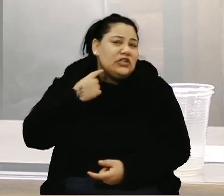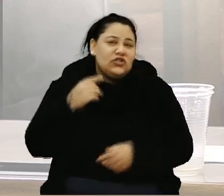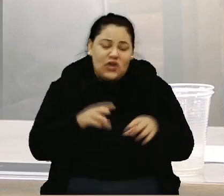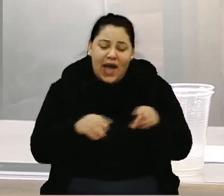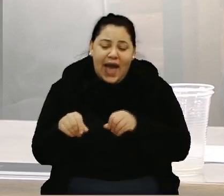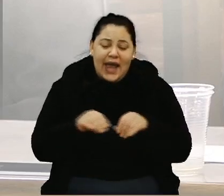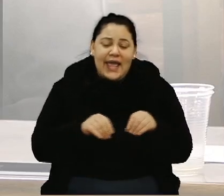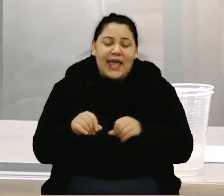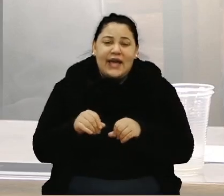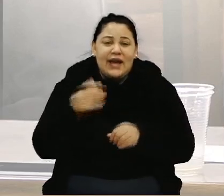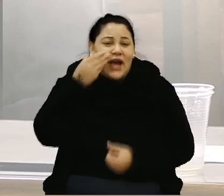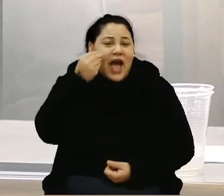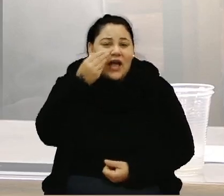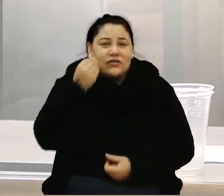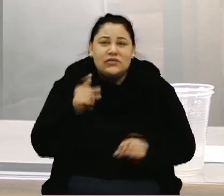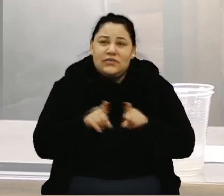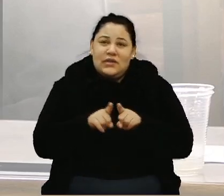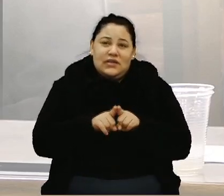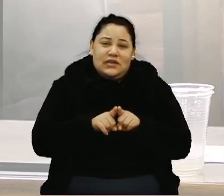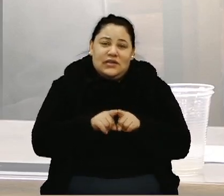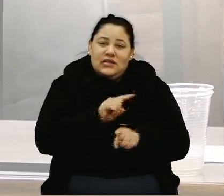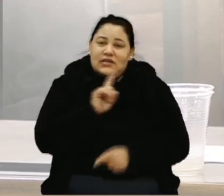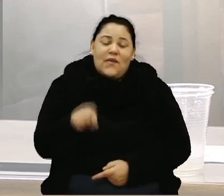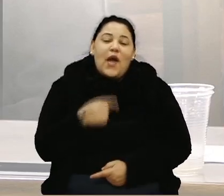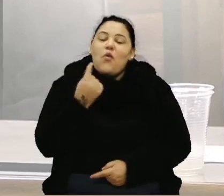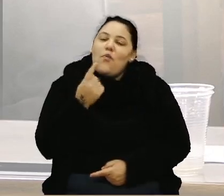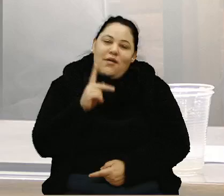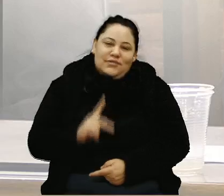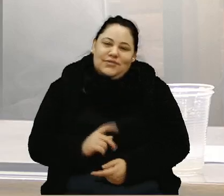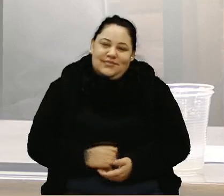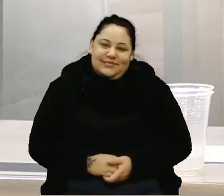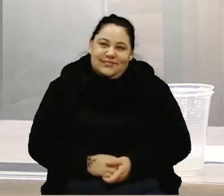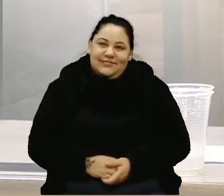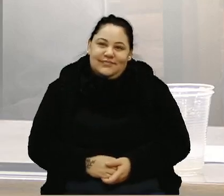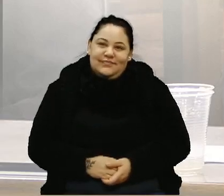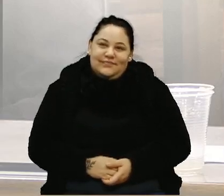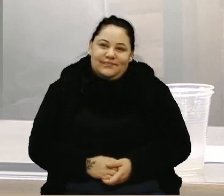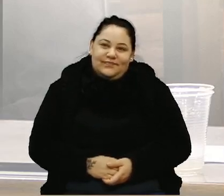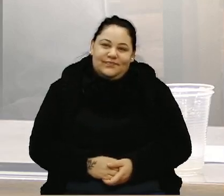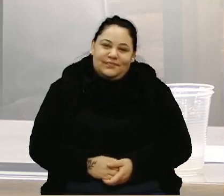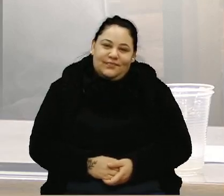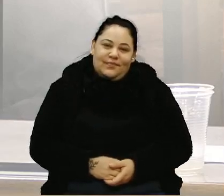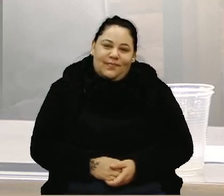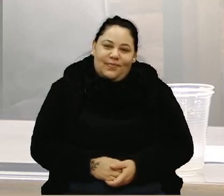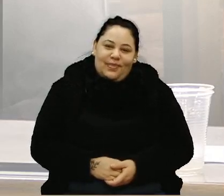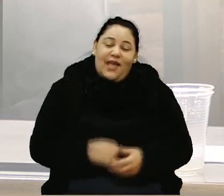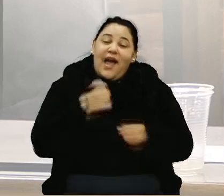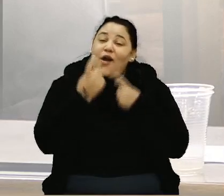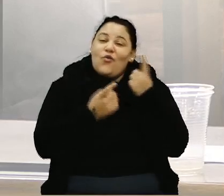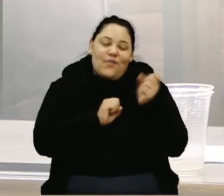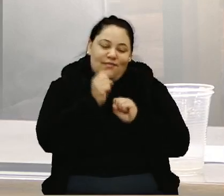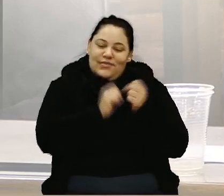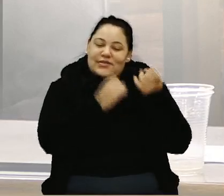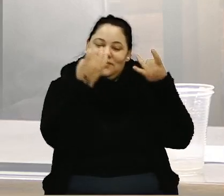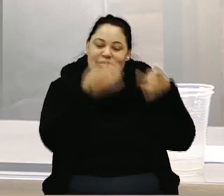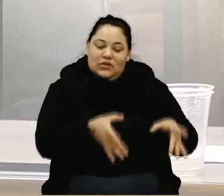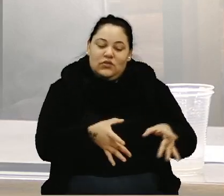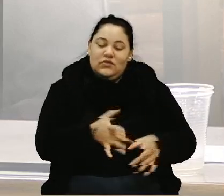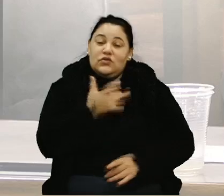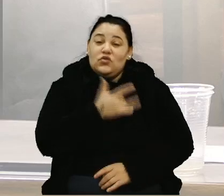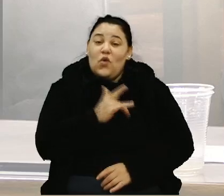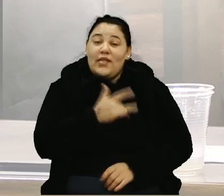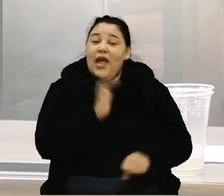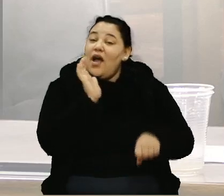gato. Aquilo ali não vai ser uma pessoa que colocou. Aquilo ali foi alguma empresa, ninguém consegue identificar, né? E os coitados levam a